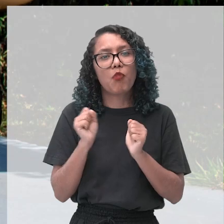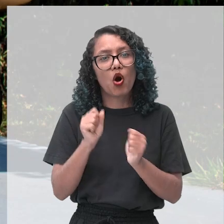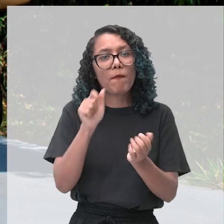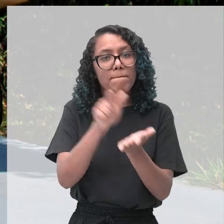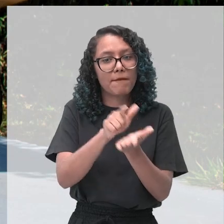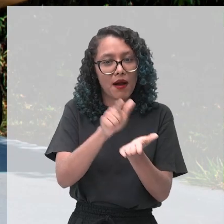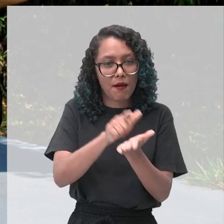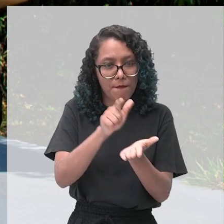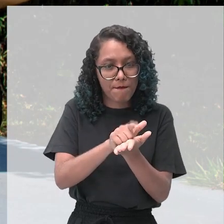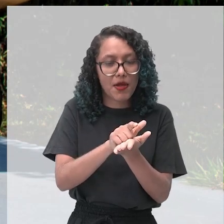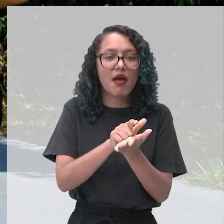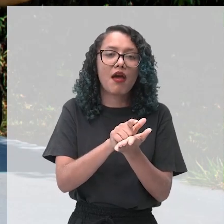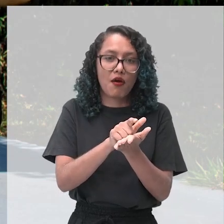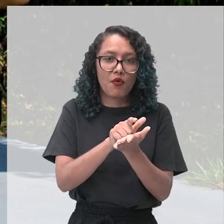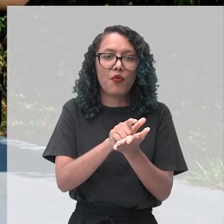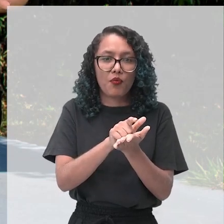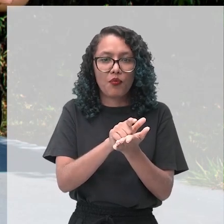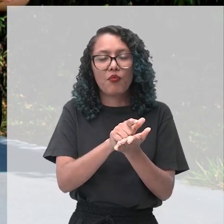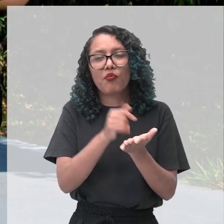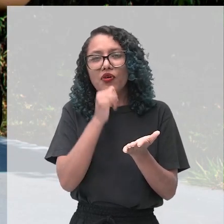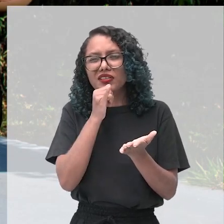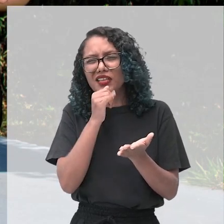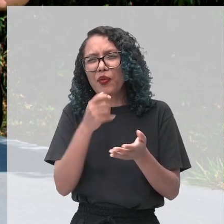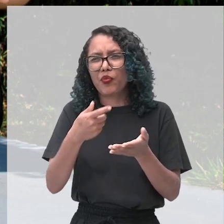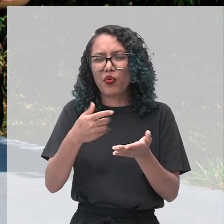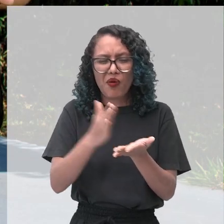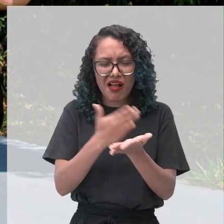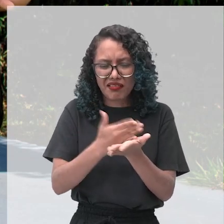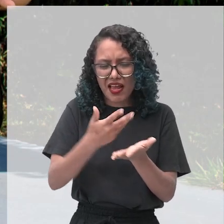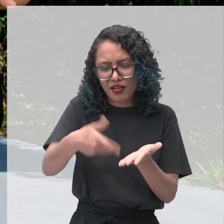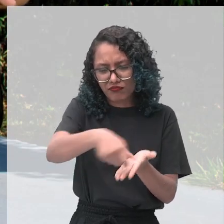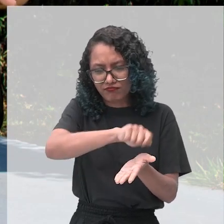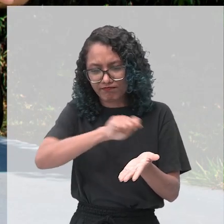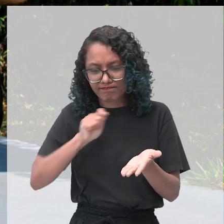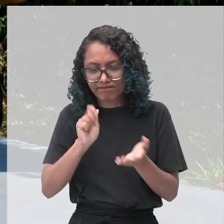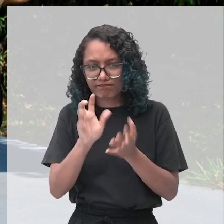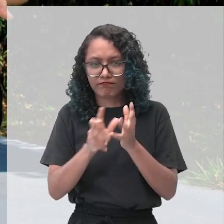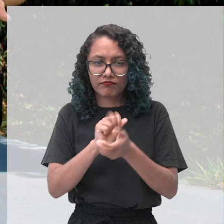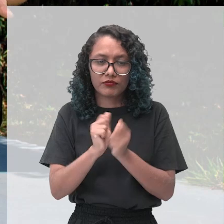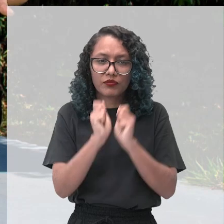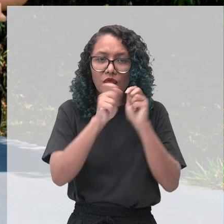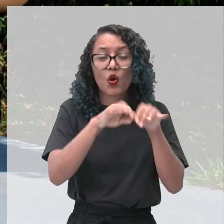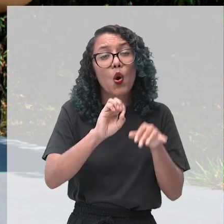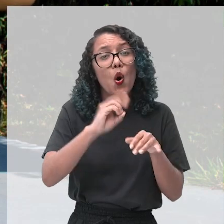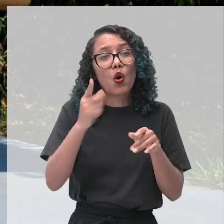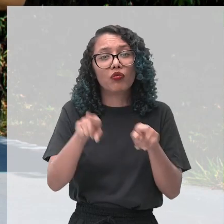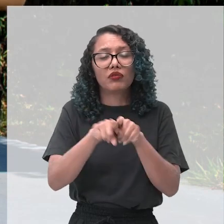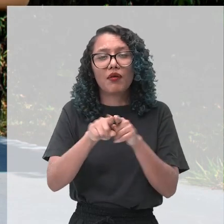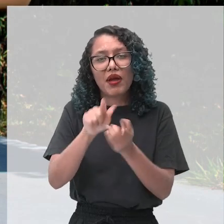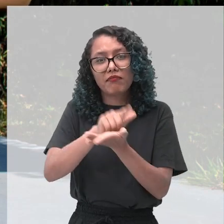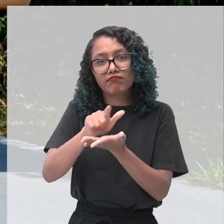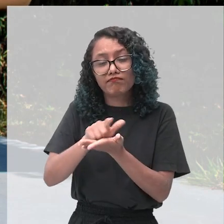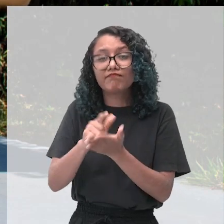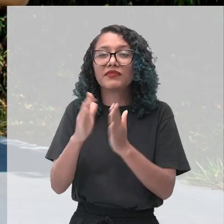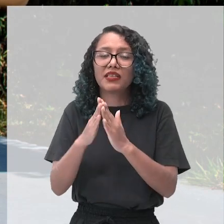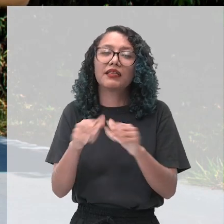aquele papel que você ia descartar aí do seu caderno ou aqueles papéis que a gente usa na limpeza em casa podem ser descartados nesse